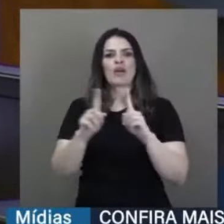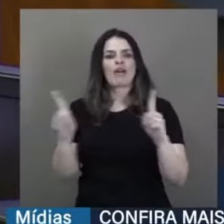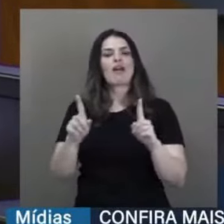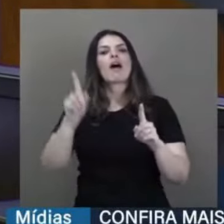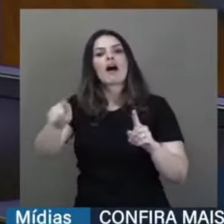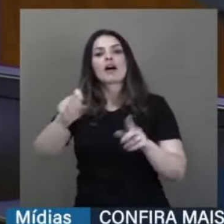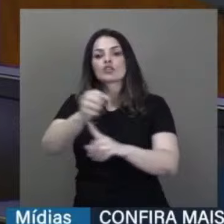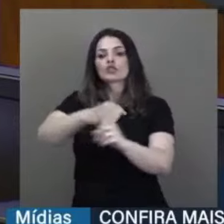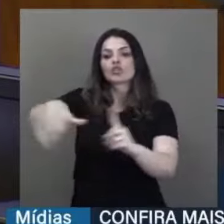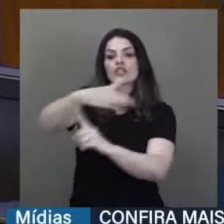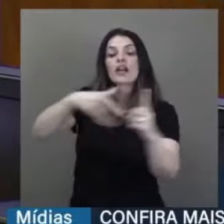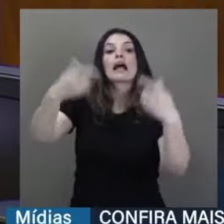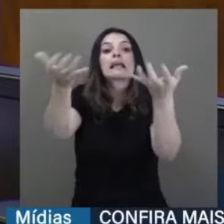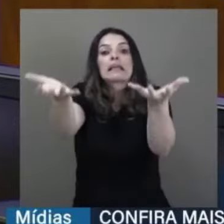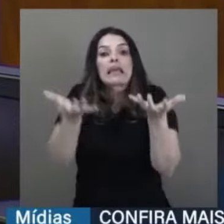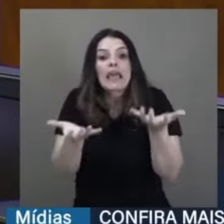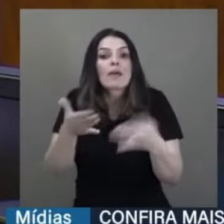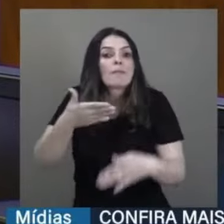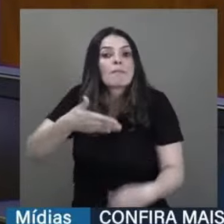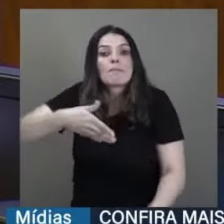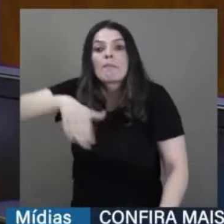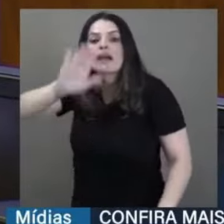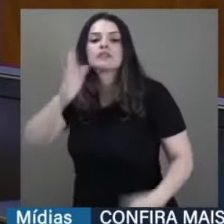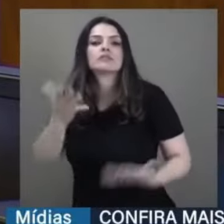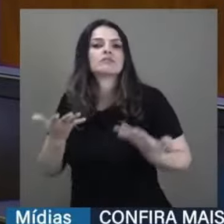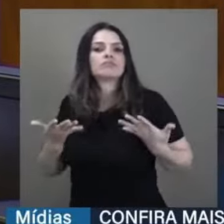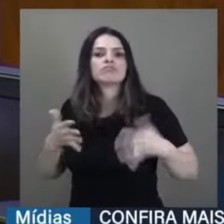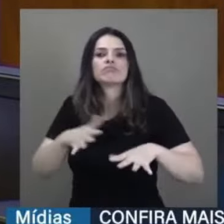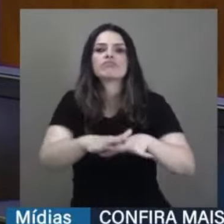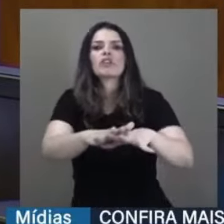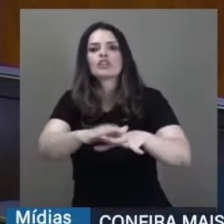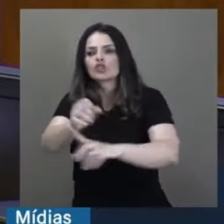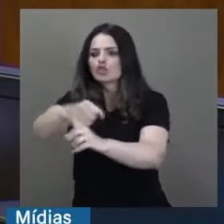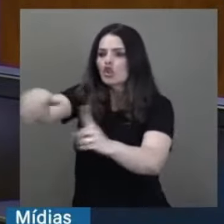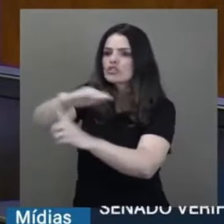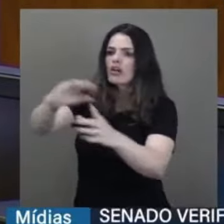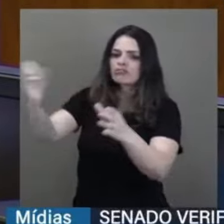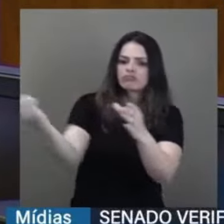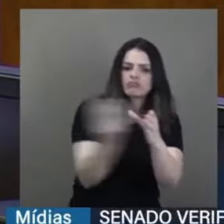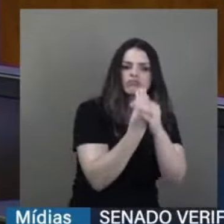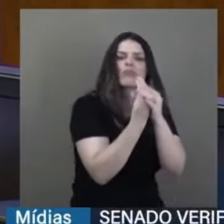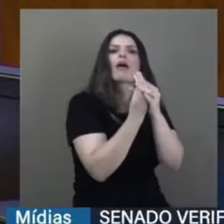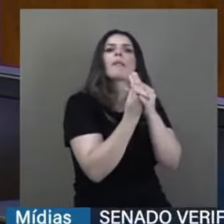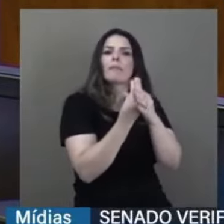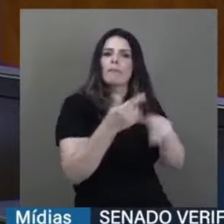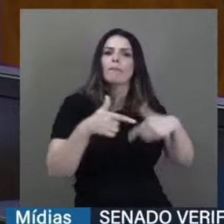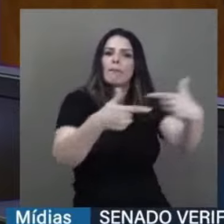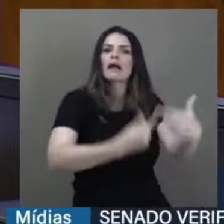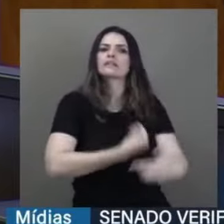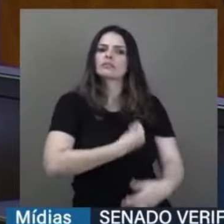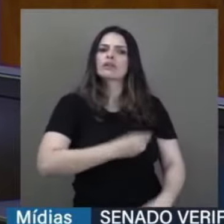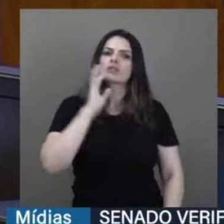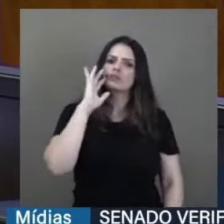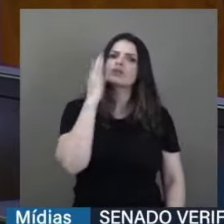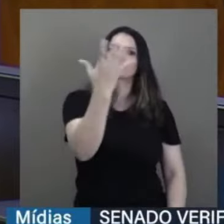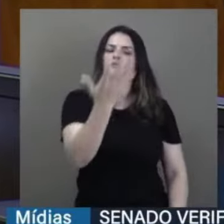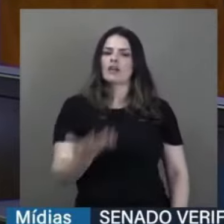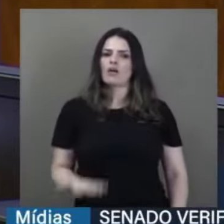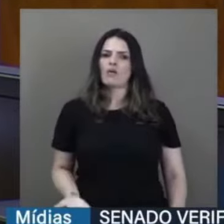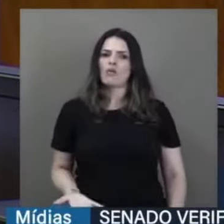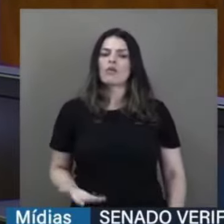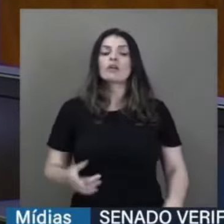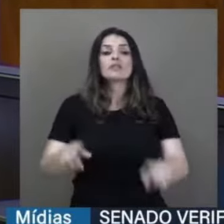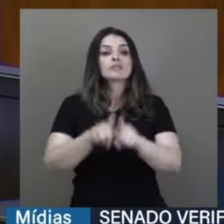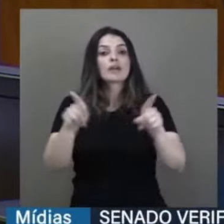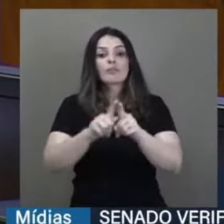efetivas de inclusão social e também de Participação Popular nas decisões políticas num cenário